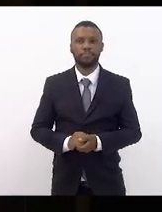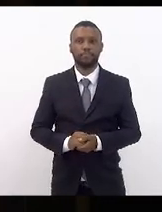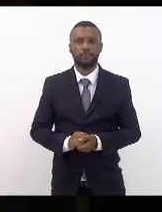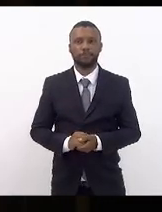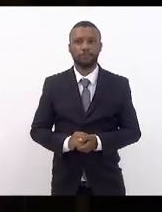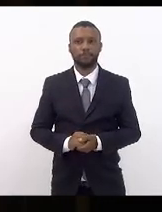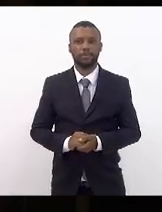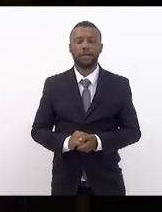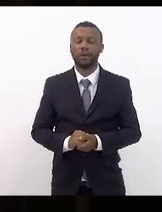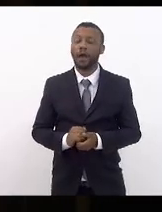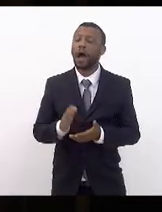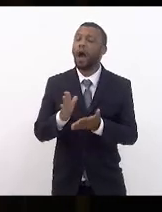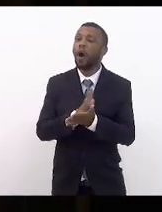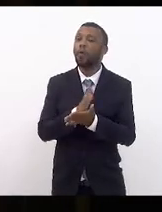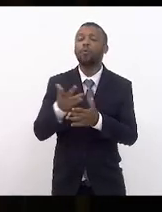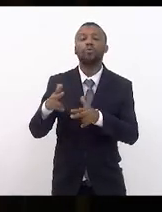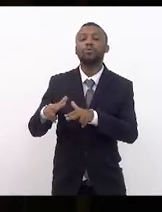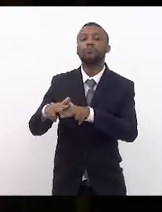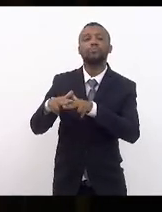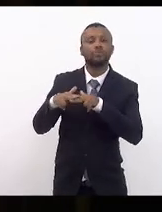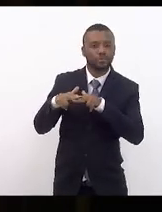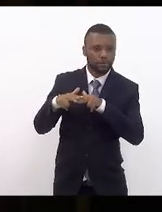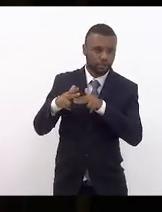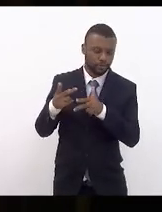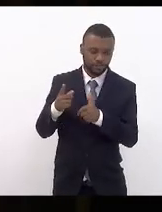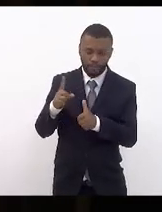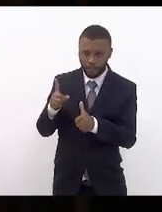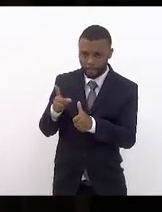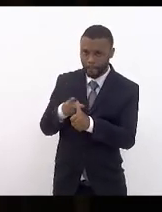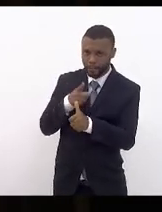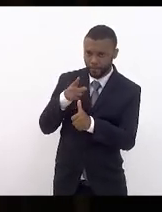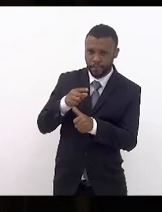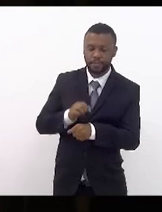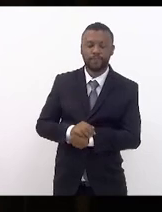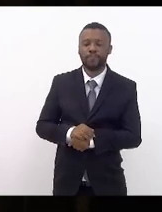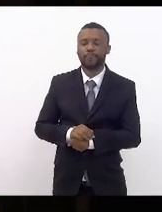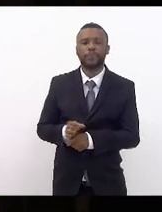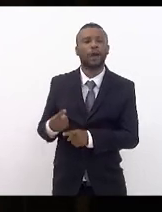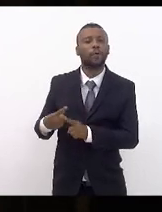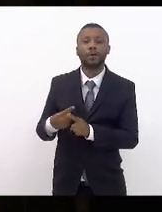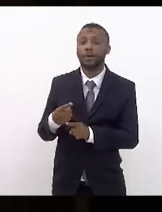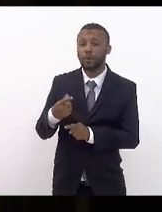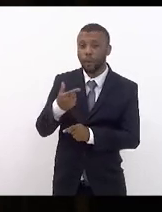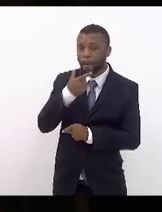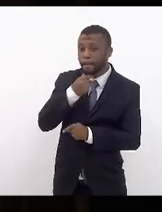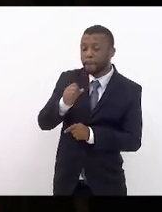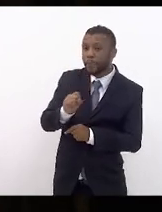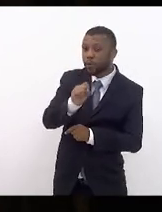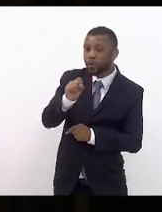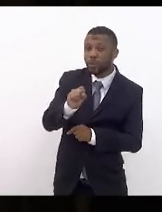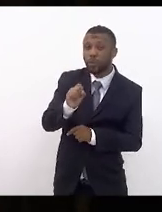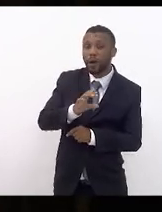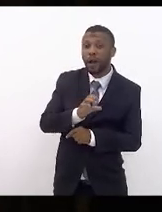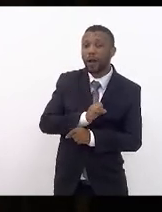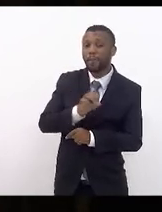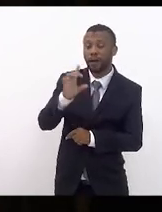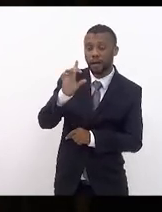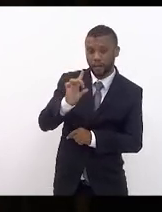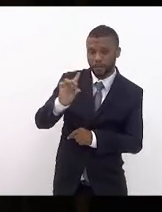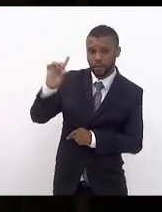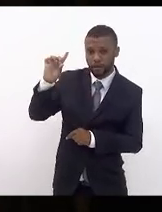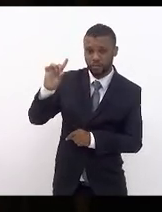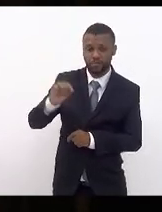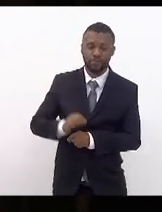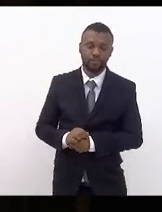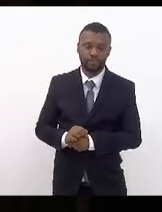Por alguns motivos. Primeiro, porque meu sogro ama a Deus. Não é